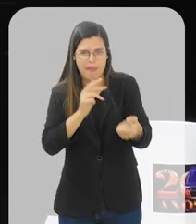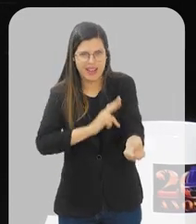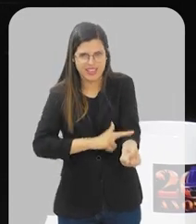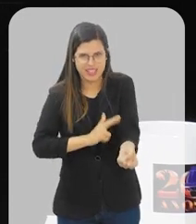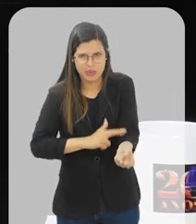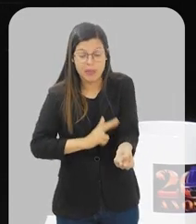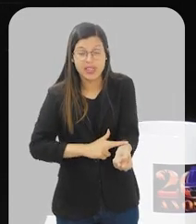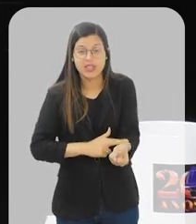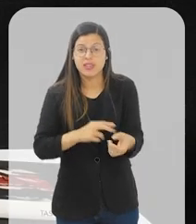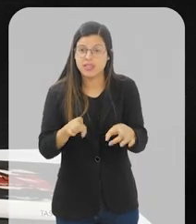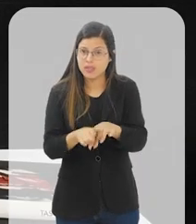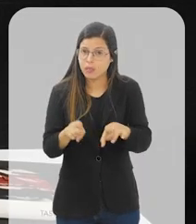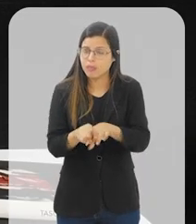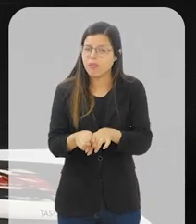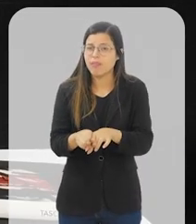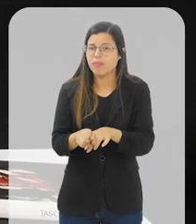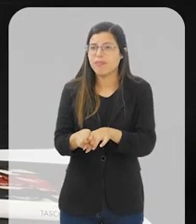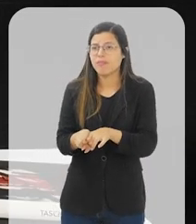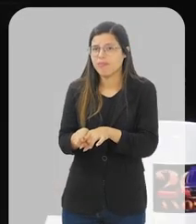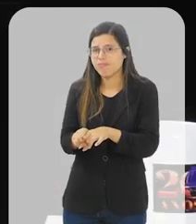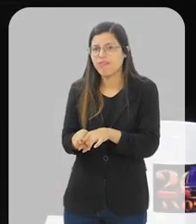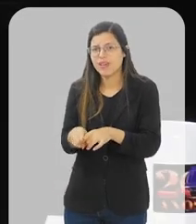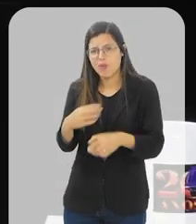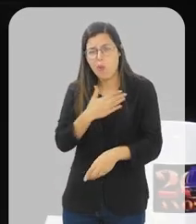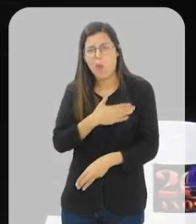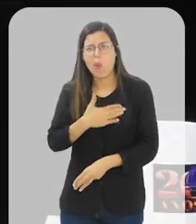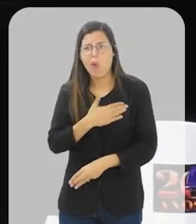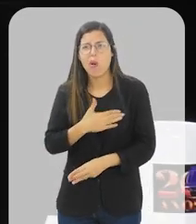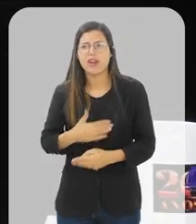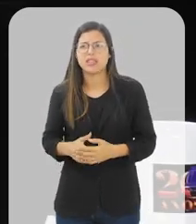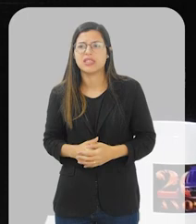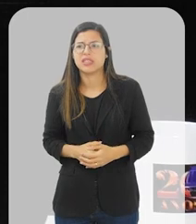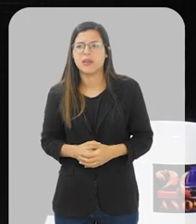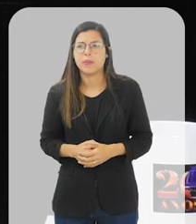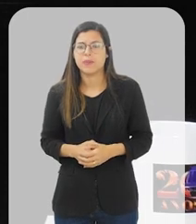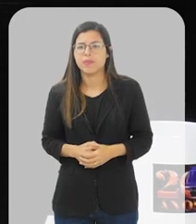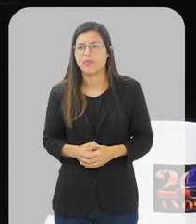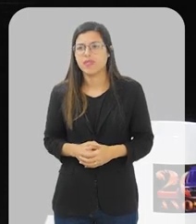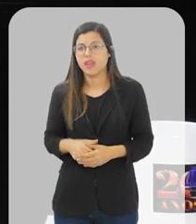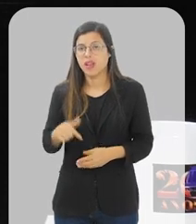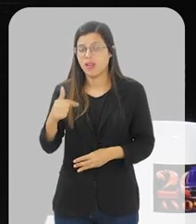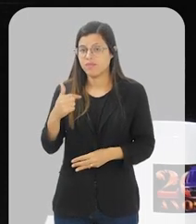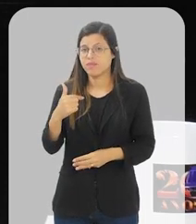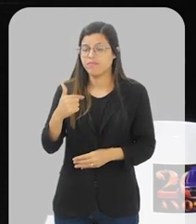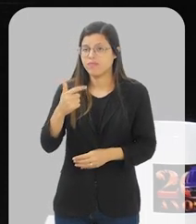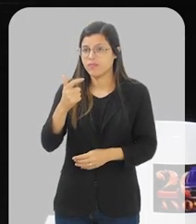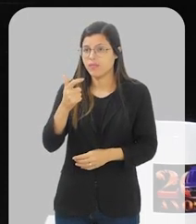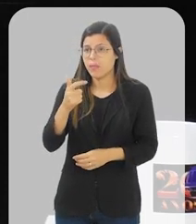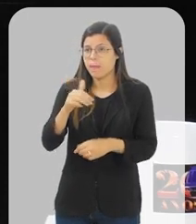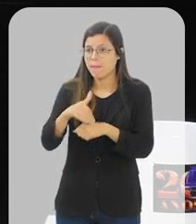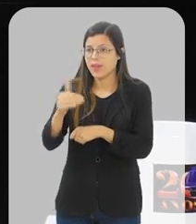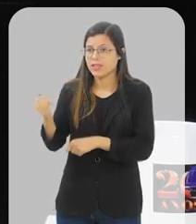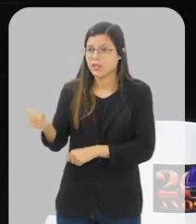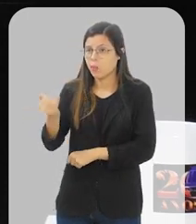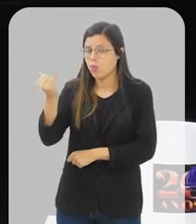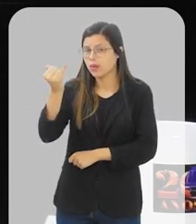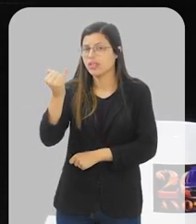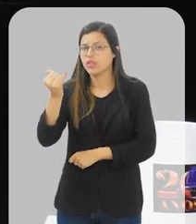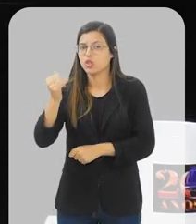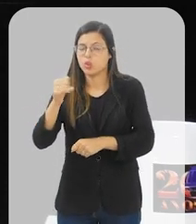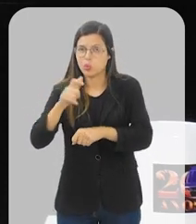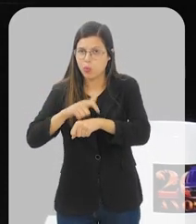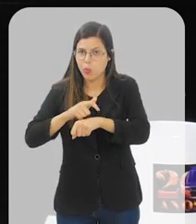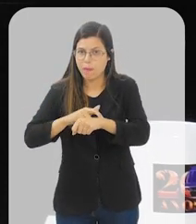também. Isso não compromete o teu comando, né? Não, não. Eu sou muito mais importante durante todos